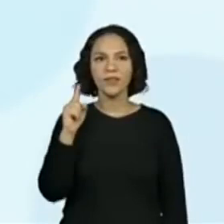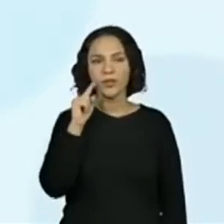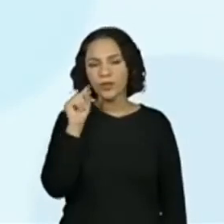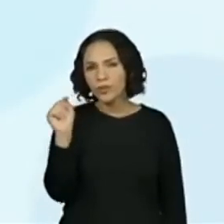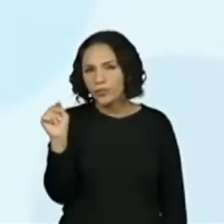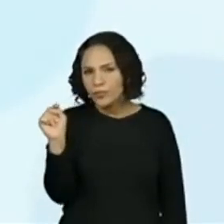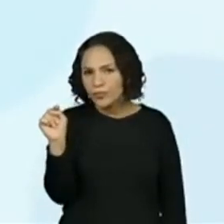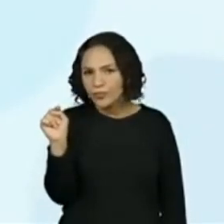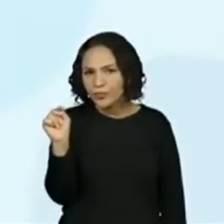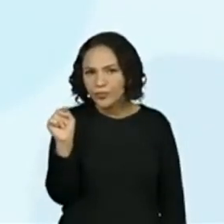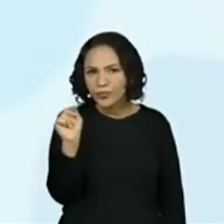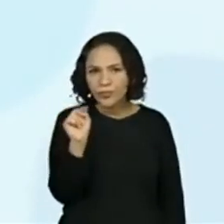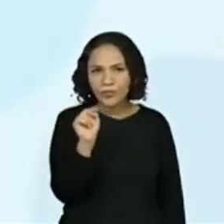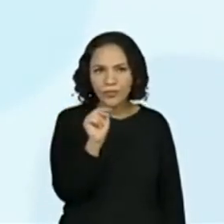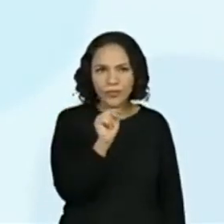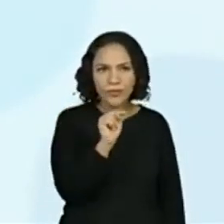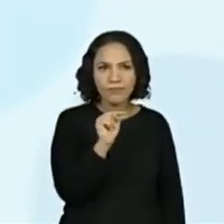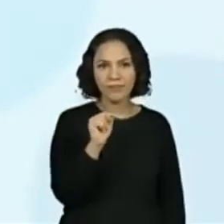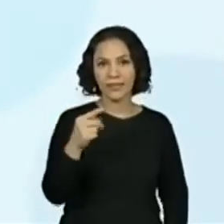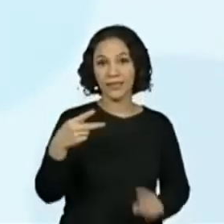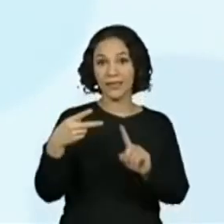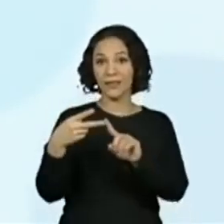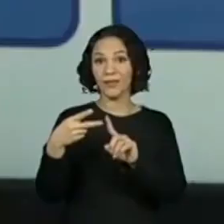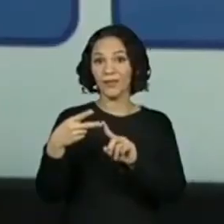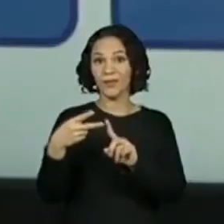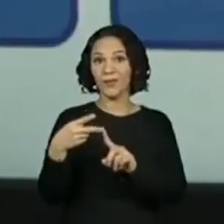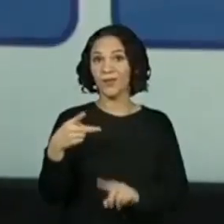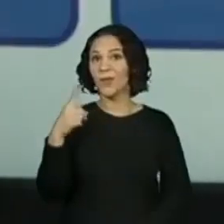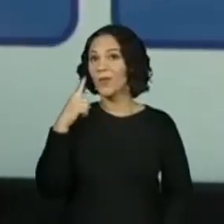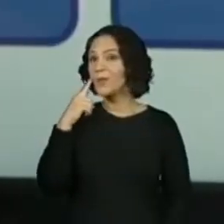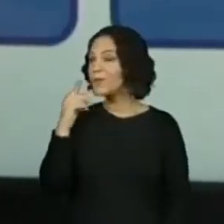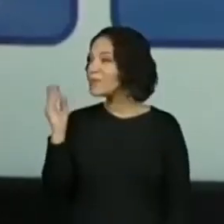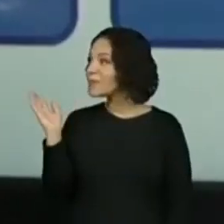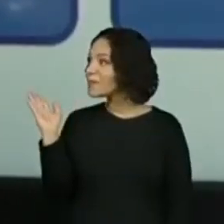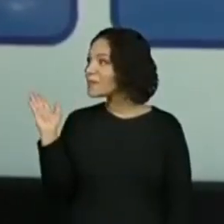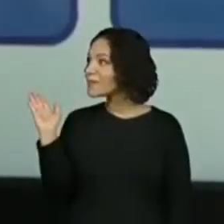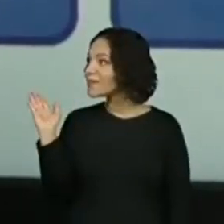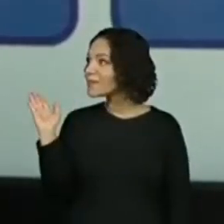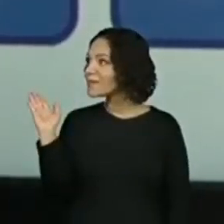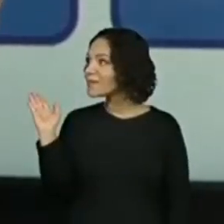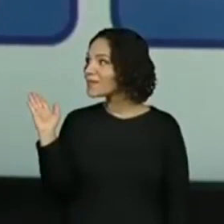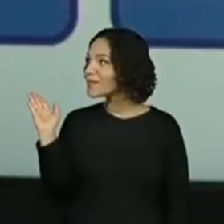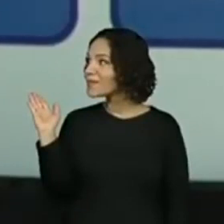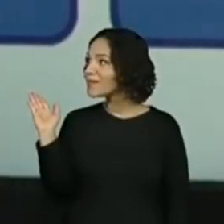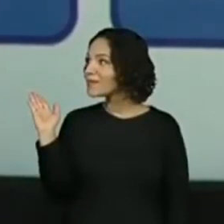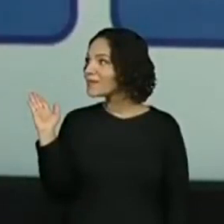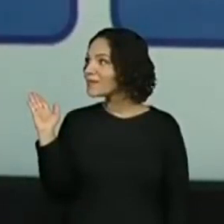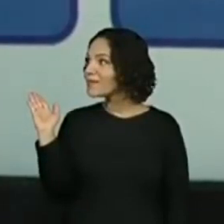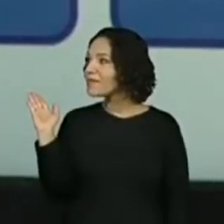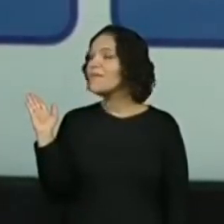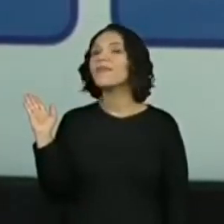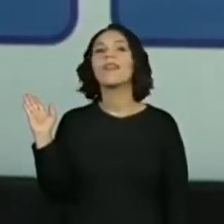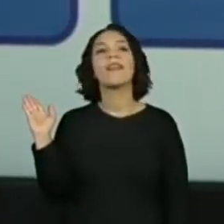Cabo de... guerra. Guerra. Ah, olha que lindo.